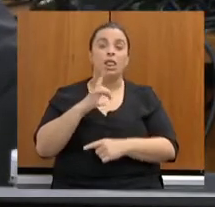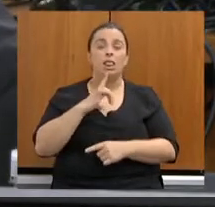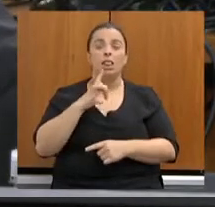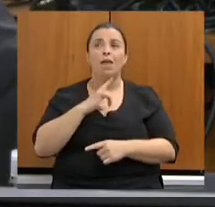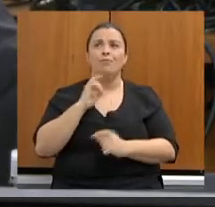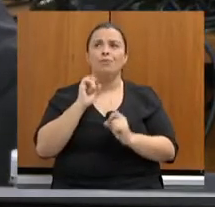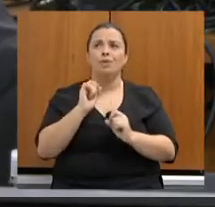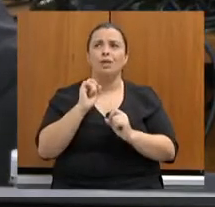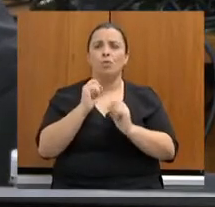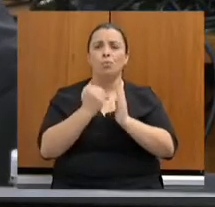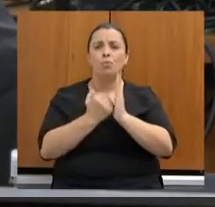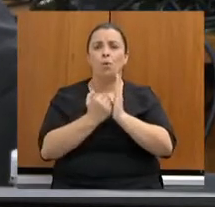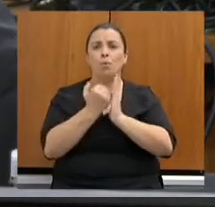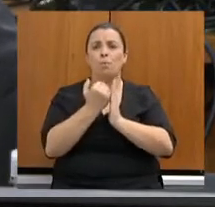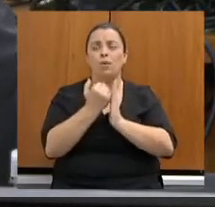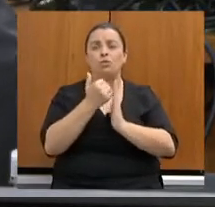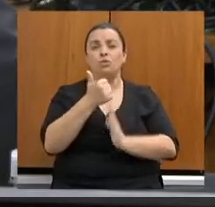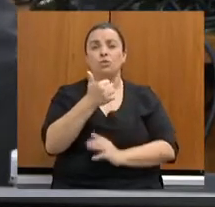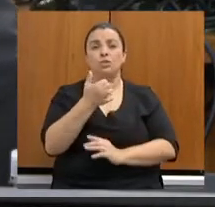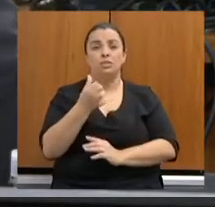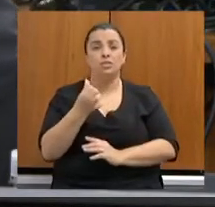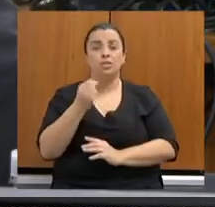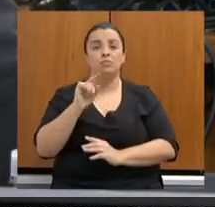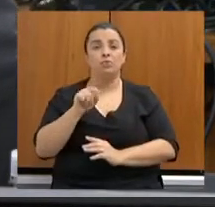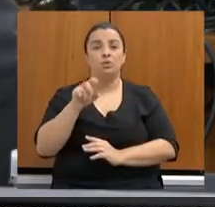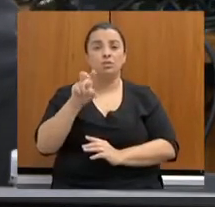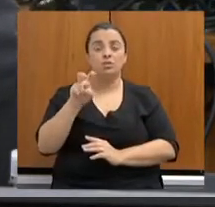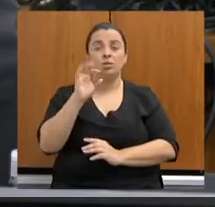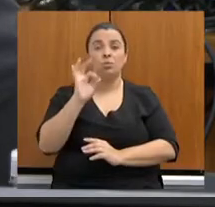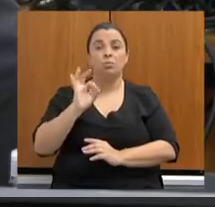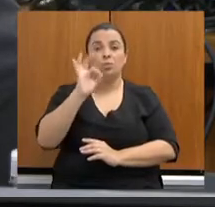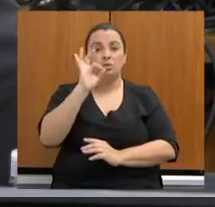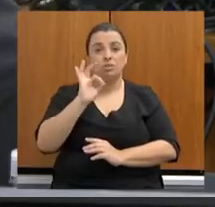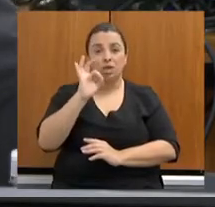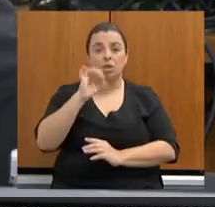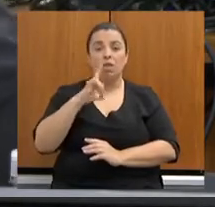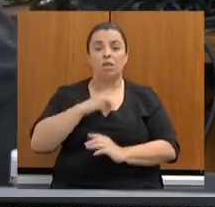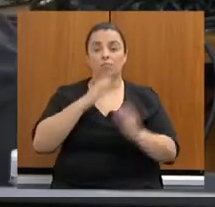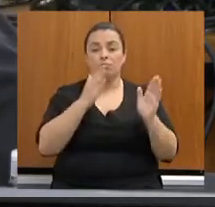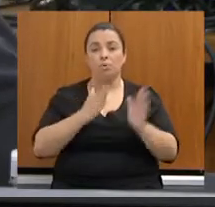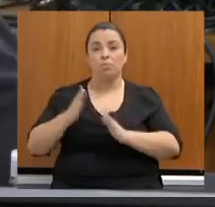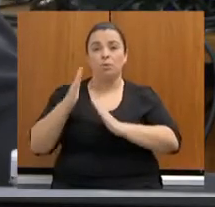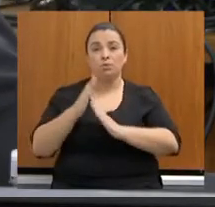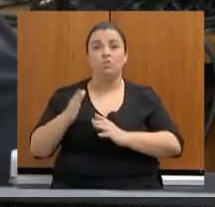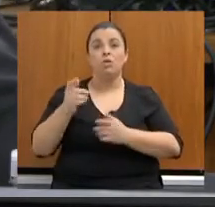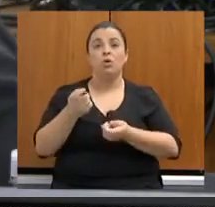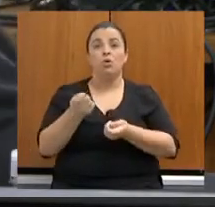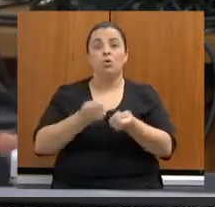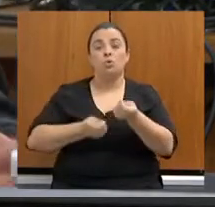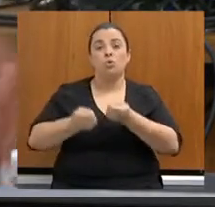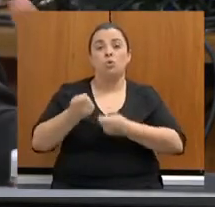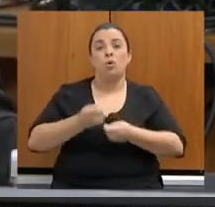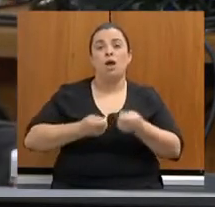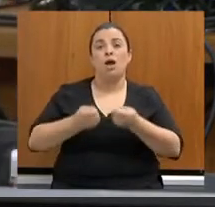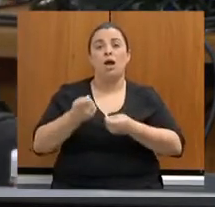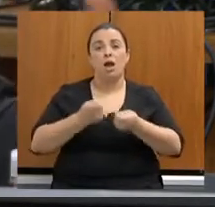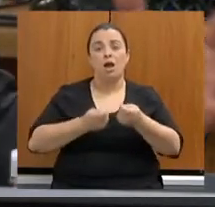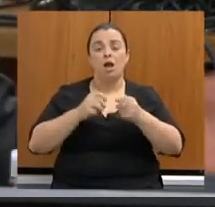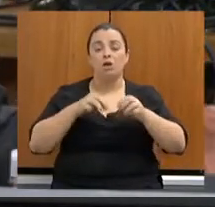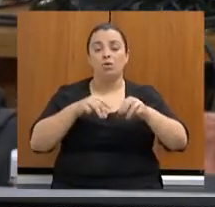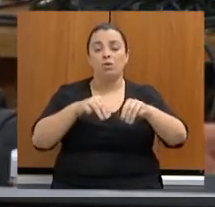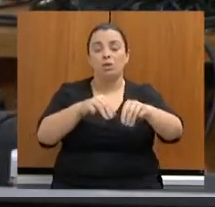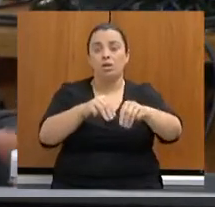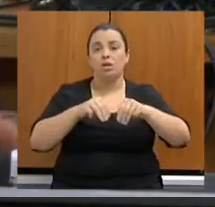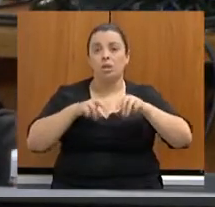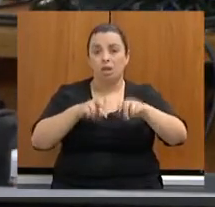16 por cento 16mm centro de produção do agronegócio nós sabemos que o agronegócio está